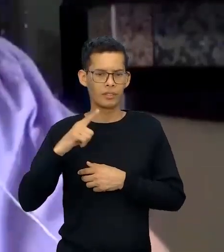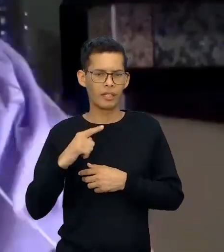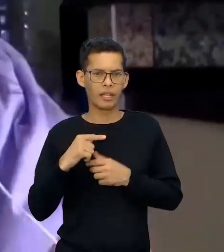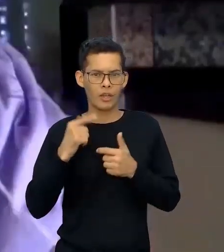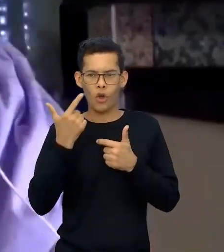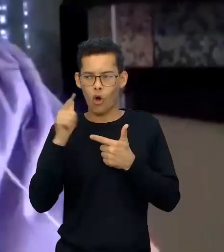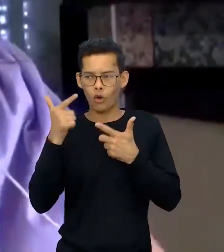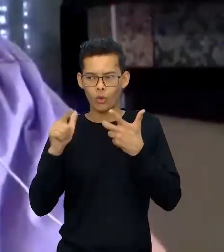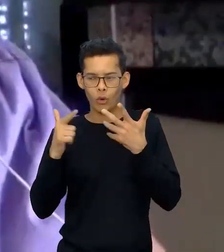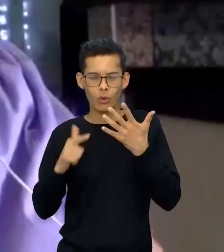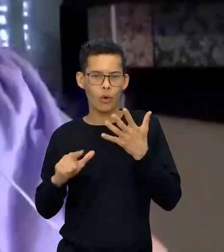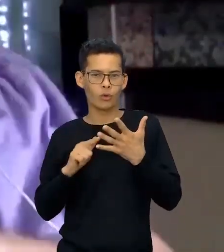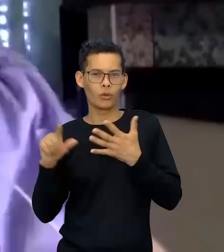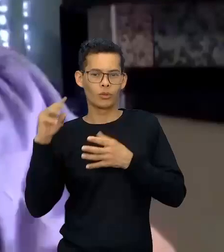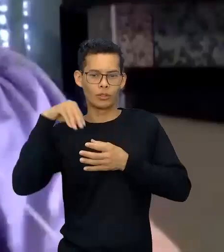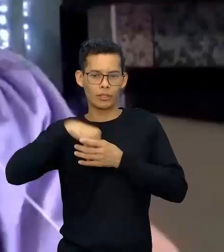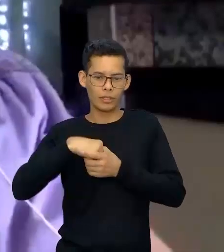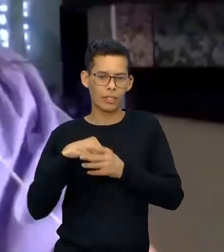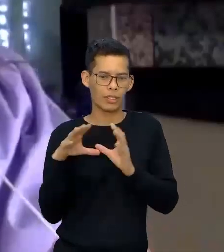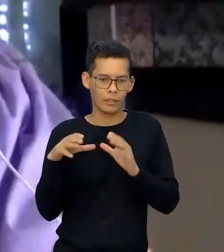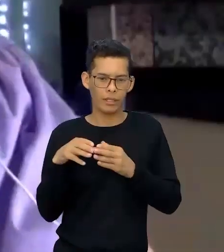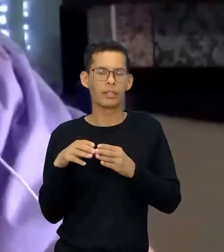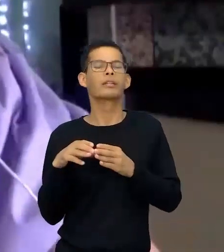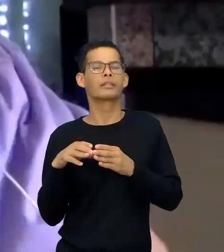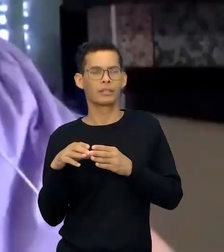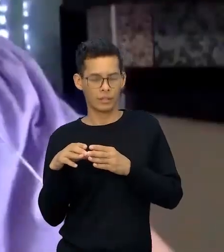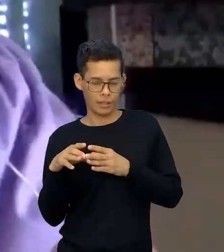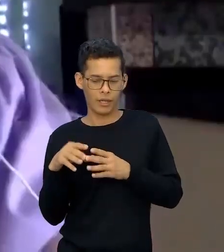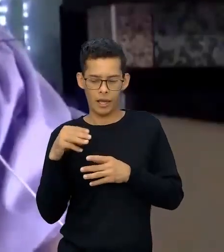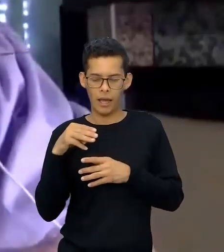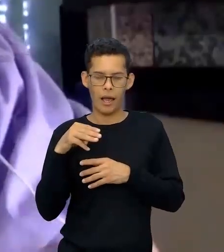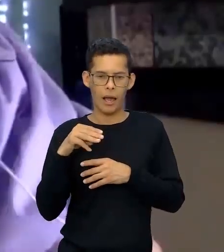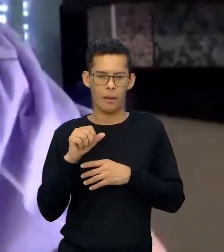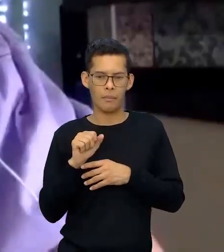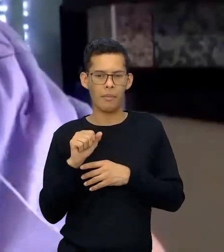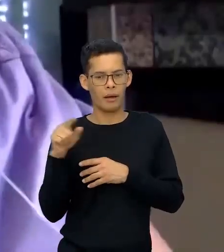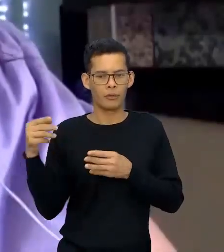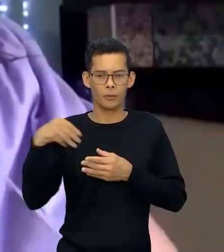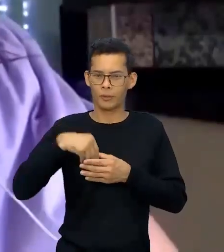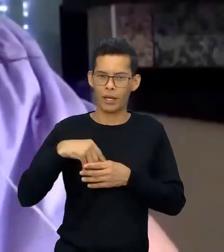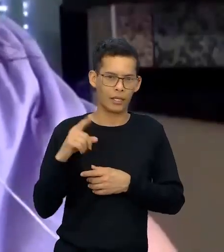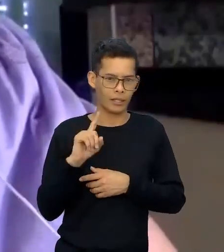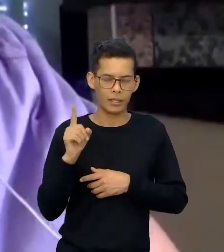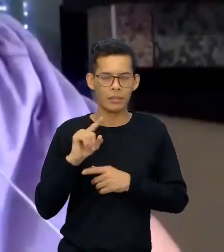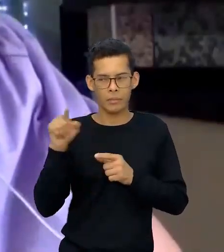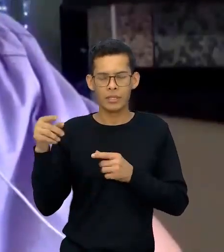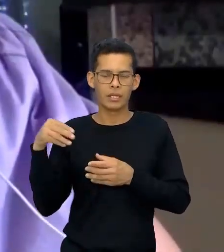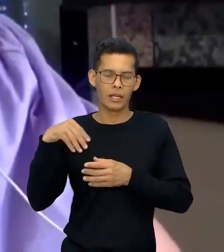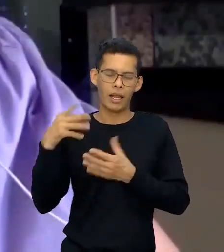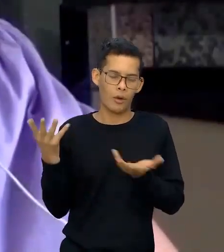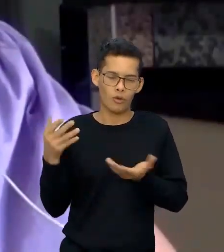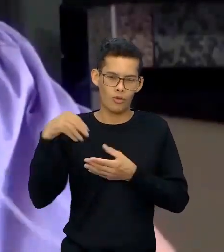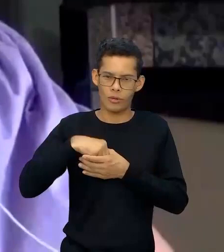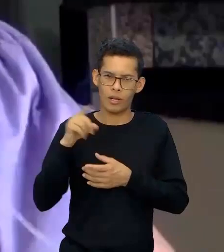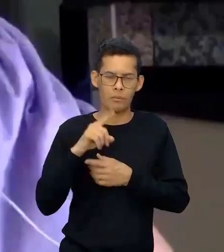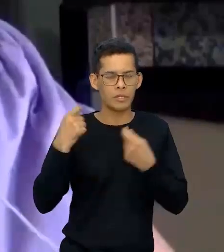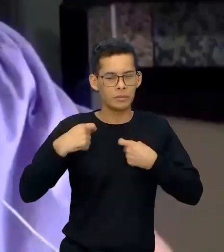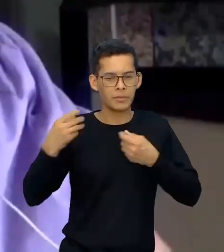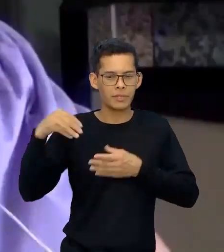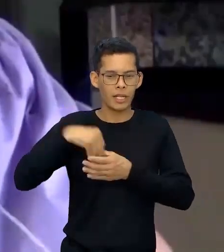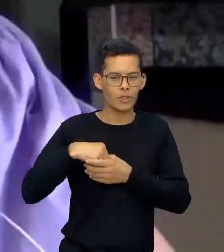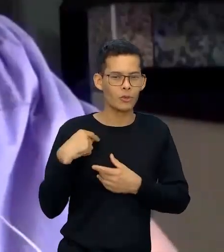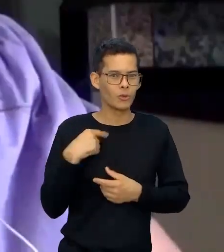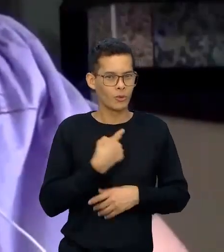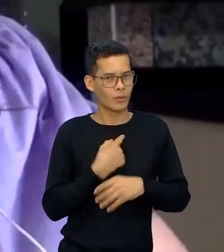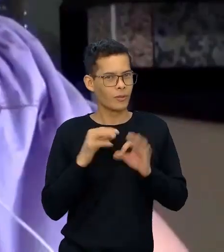não está aqui, mas ela deveria estar aqui, porque ela faz muito parte de tudo isso. E ela tem a